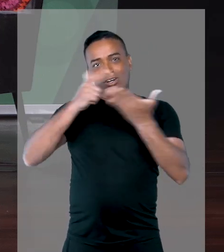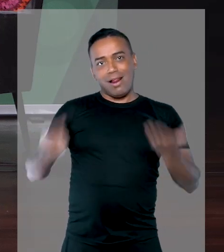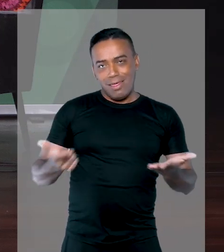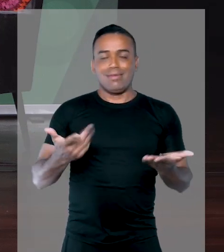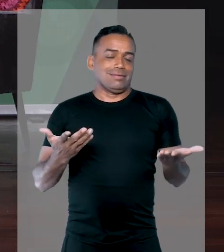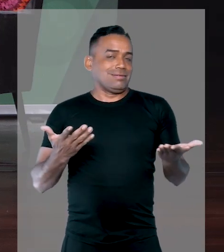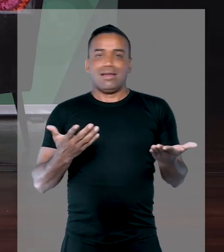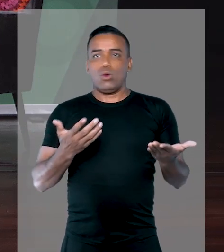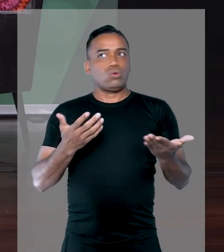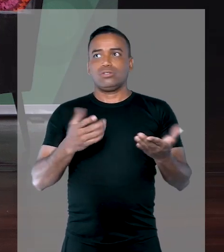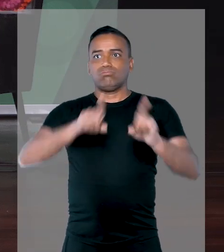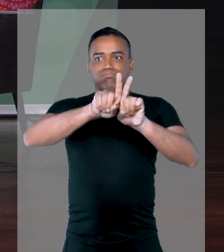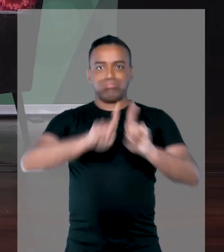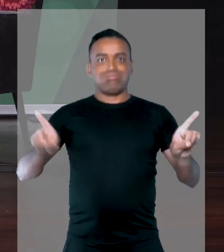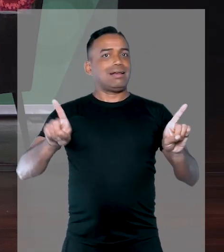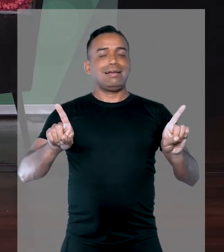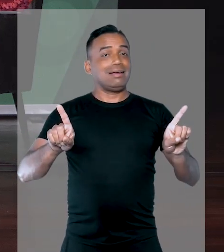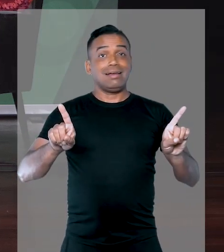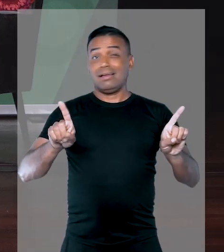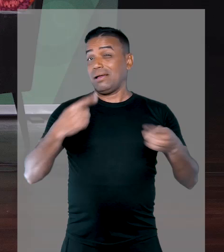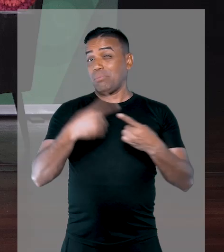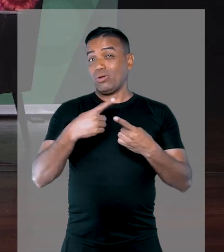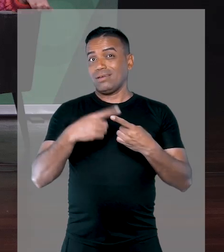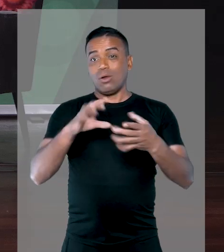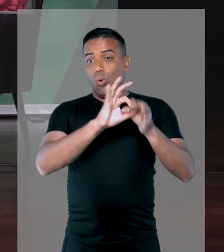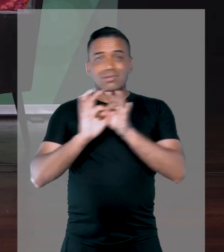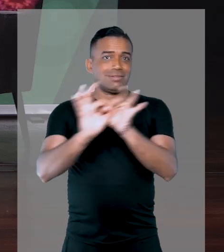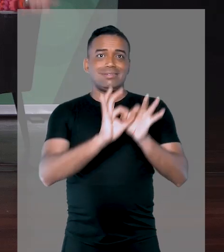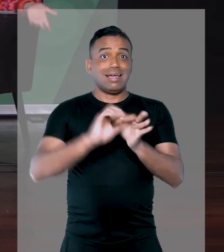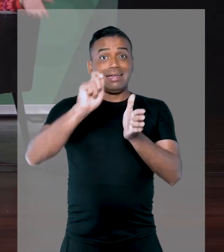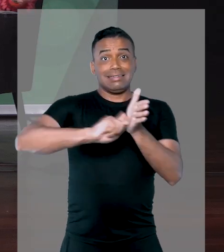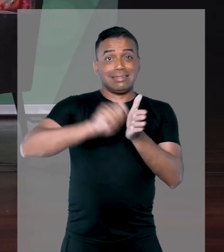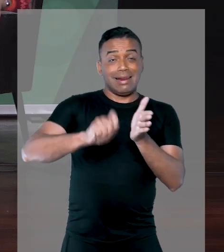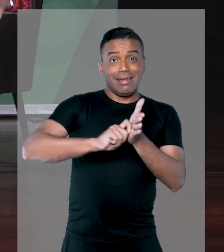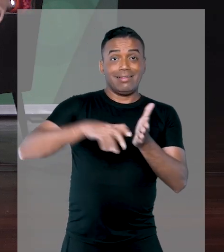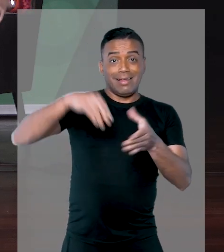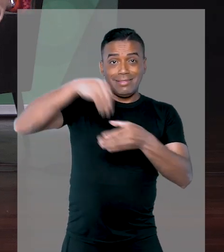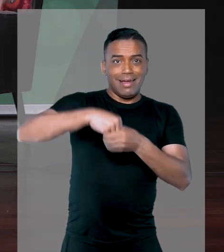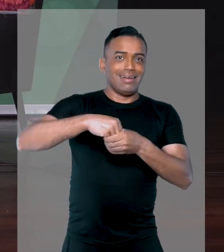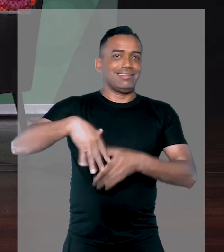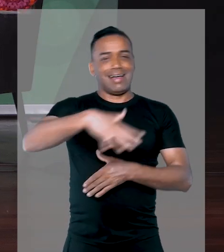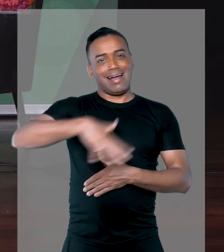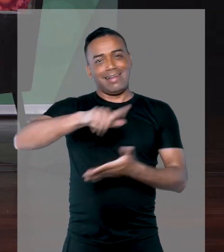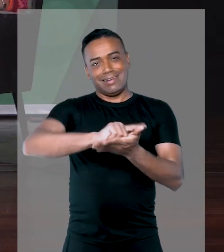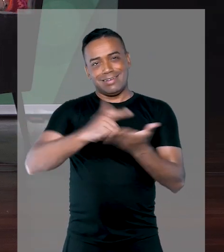distanciar dessa minha coisa, até porque são coisas inerentes, né? A escrita é inerente ao jornalismo.